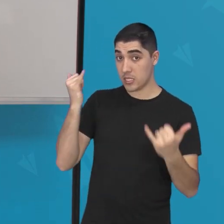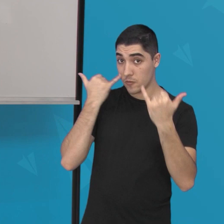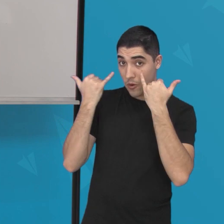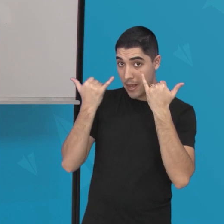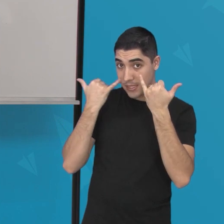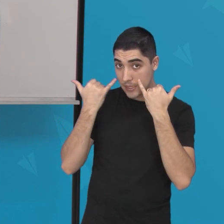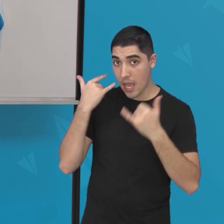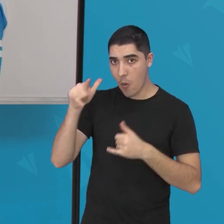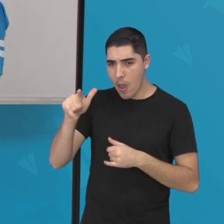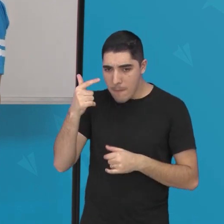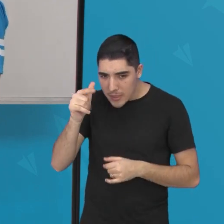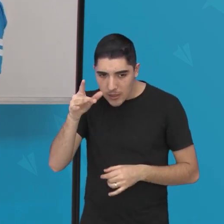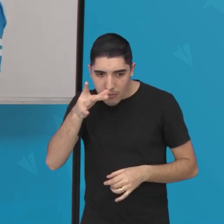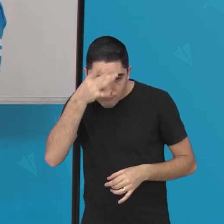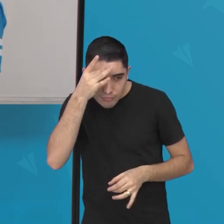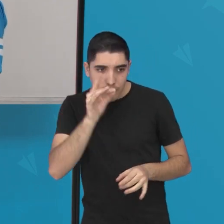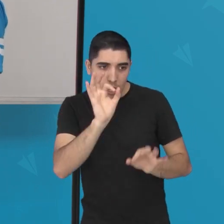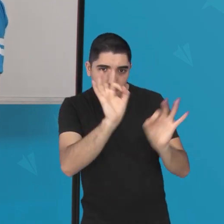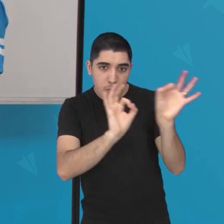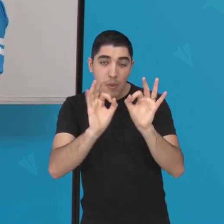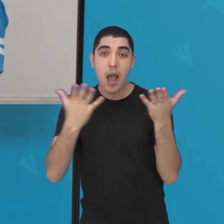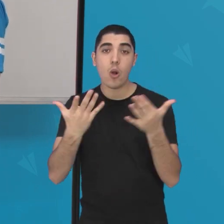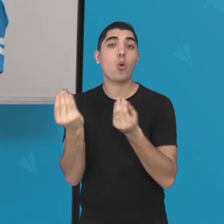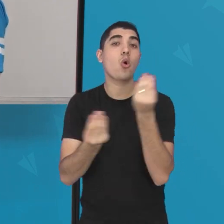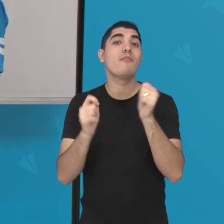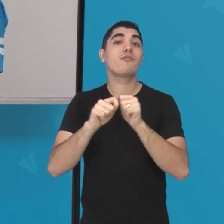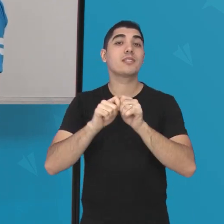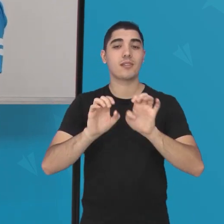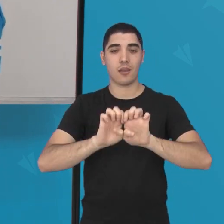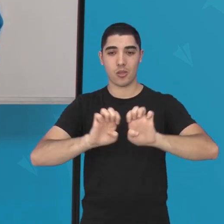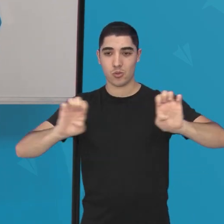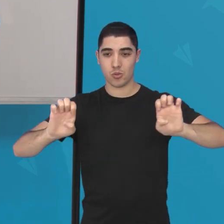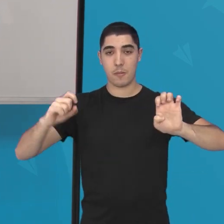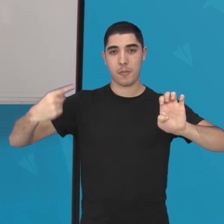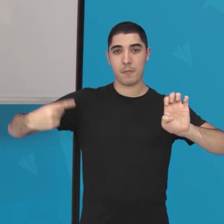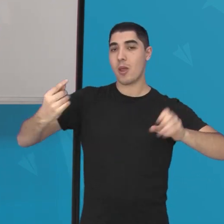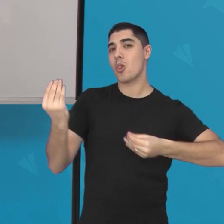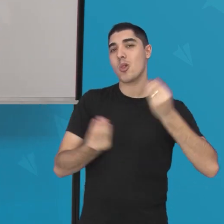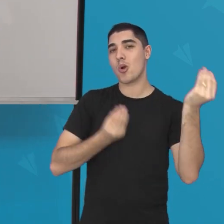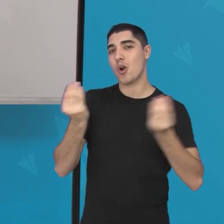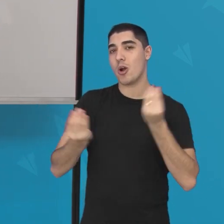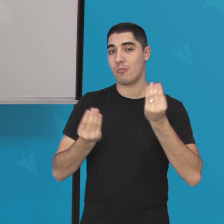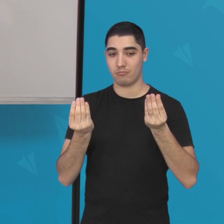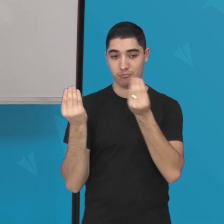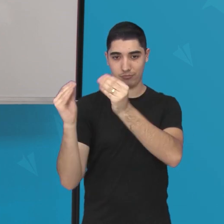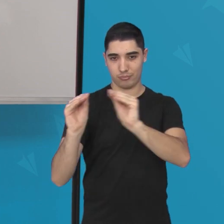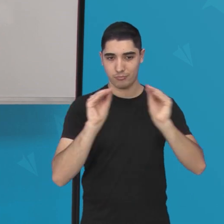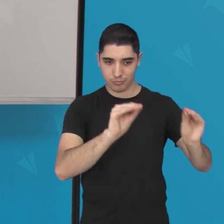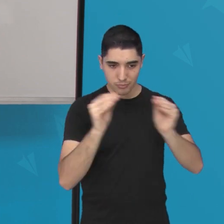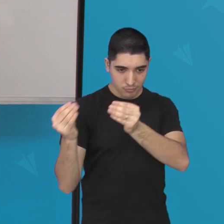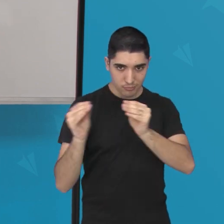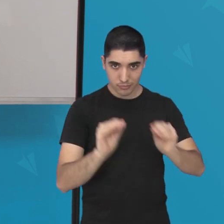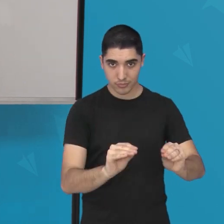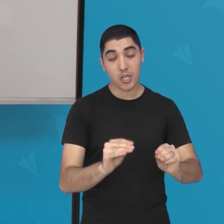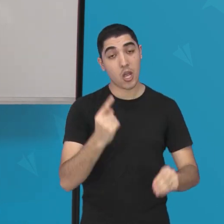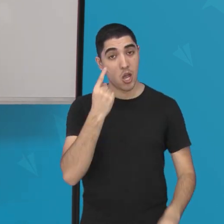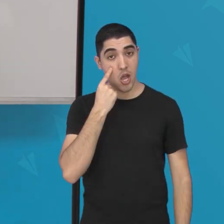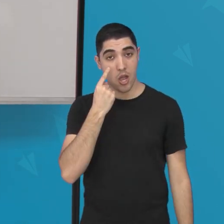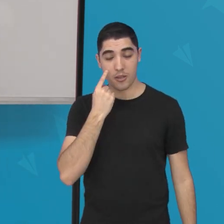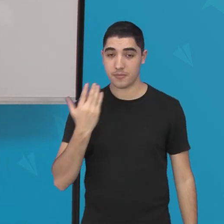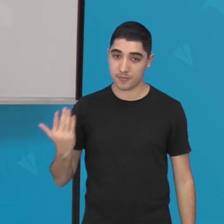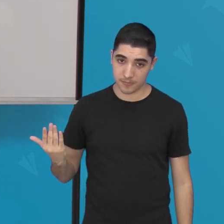Com essas informações, você tem que montar a sua equação do primeiro grau. Como que nós vamos fazer isso? Nós vamos dizer